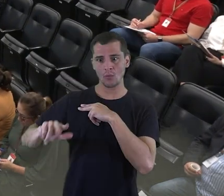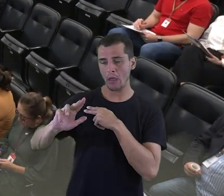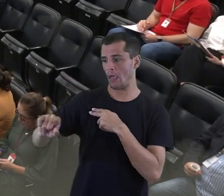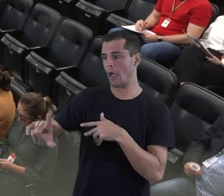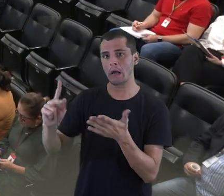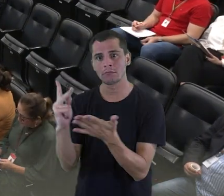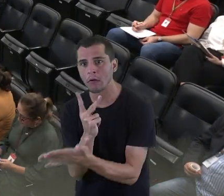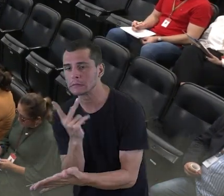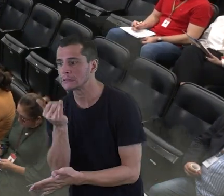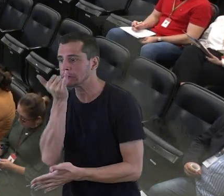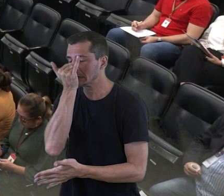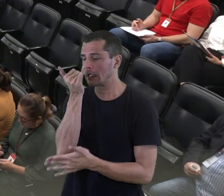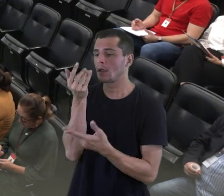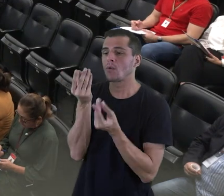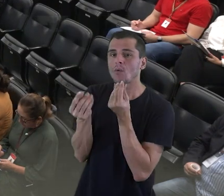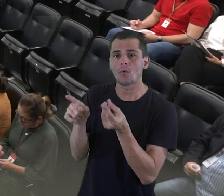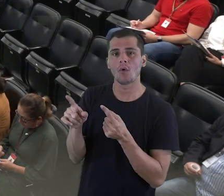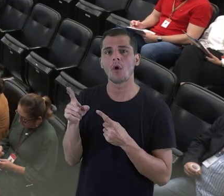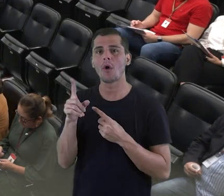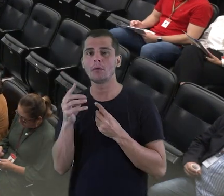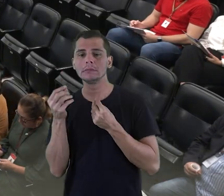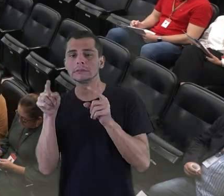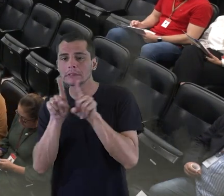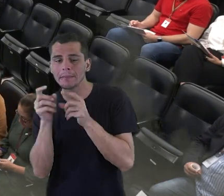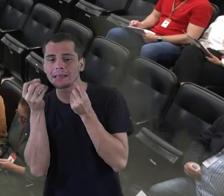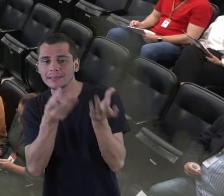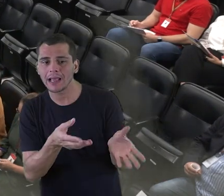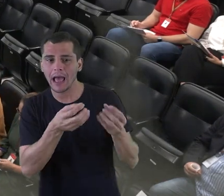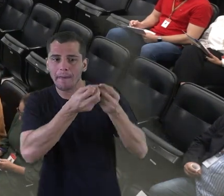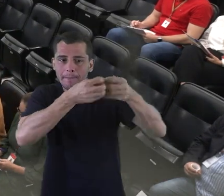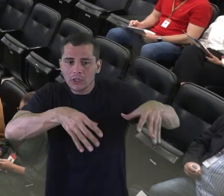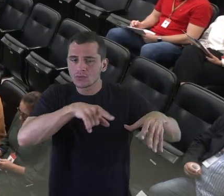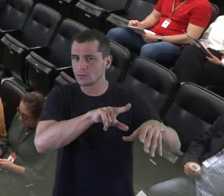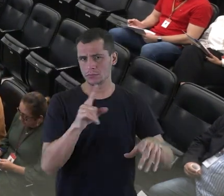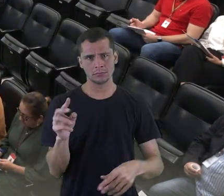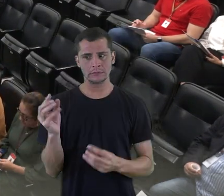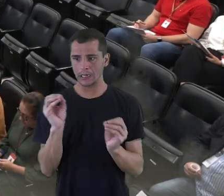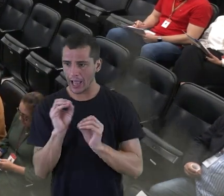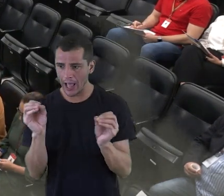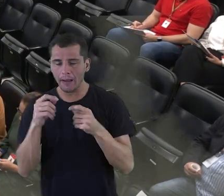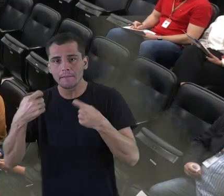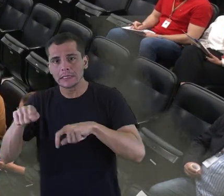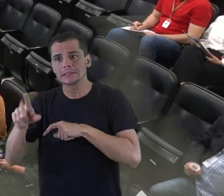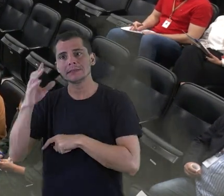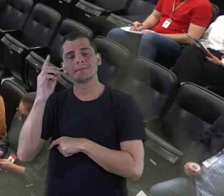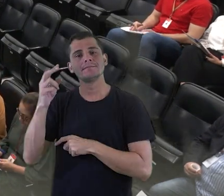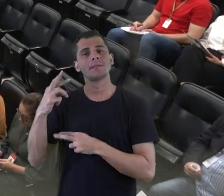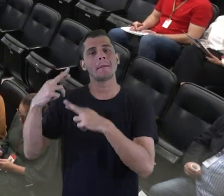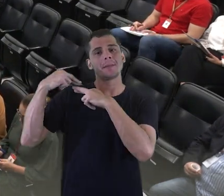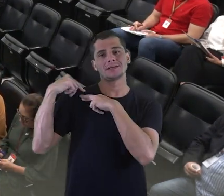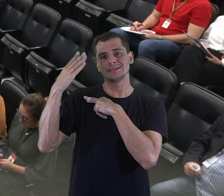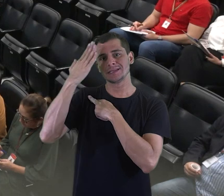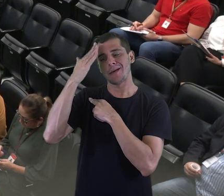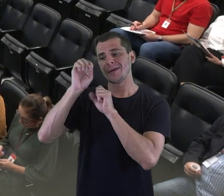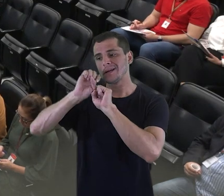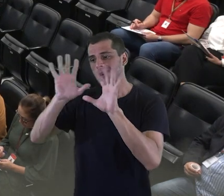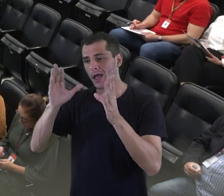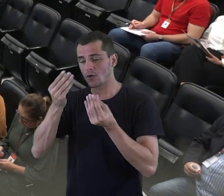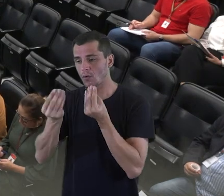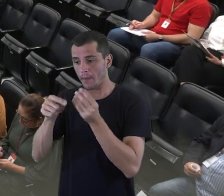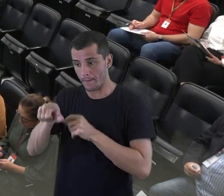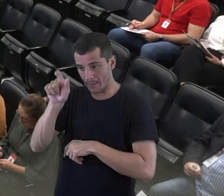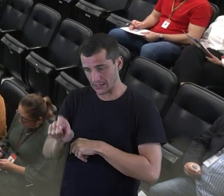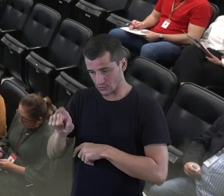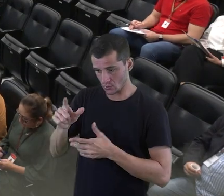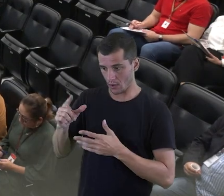e você é o responsável então onde é que você tem que bater efetivamente você tem que bater em eventualmente